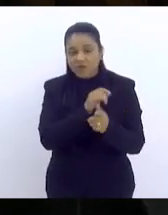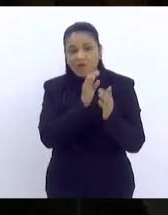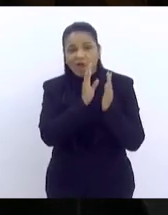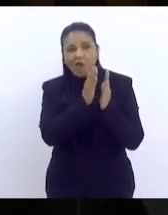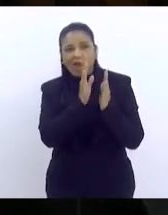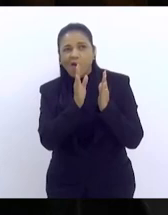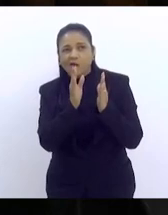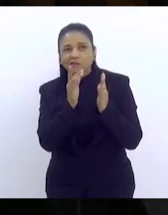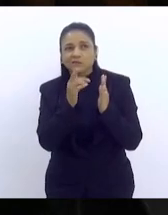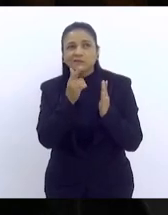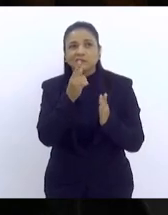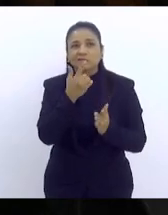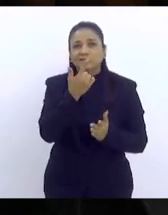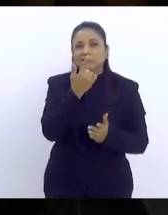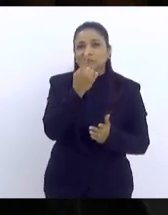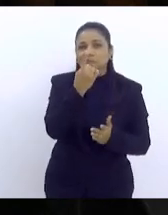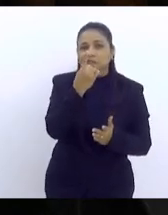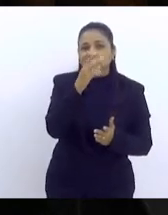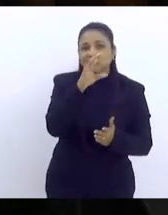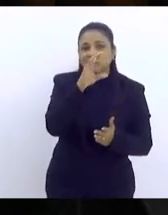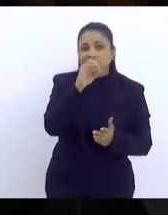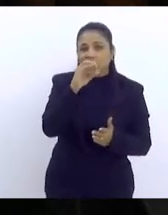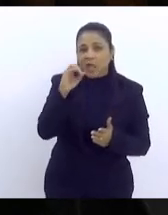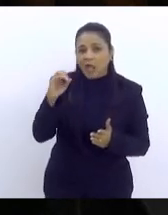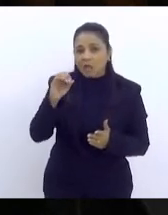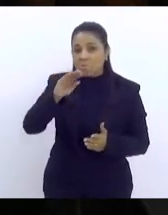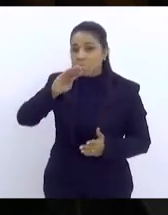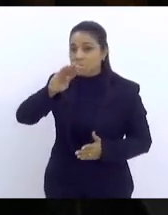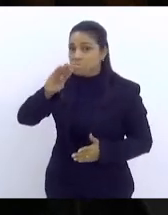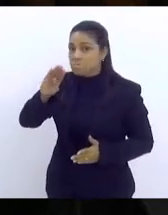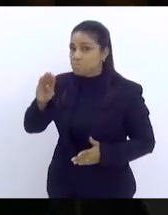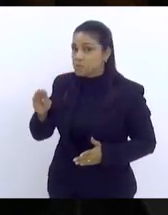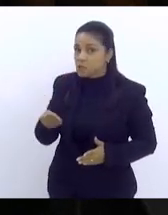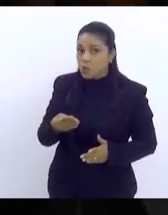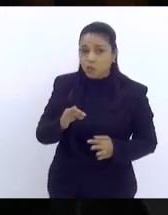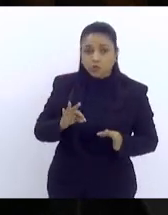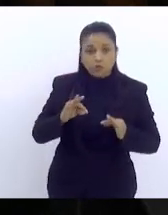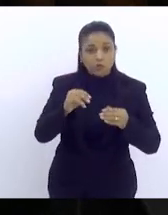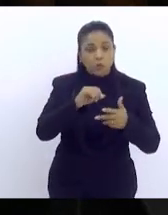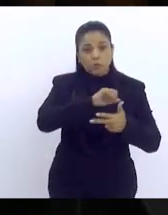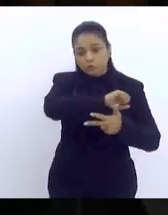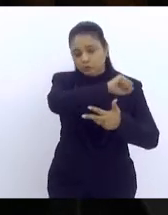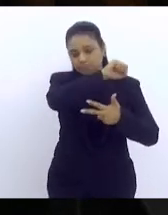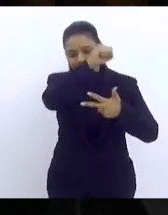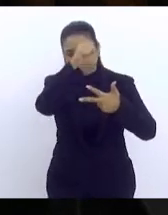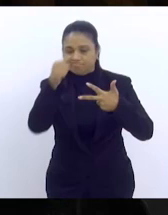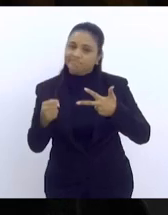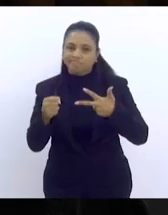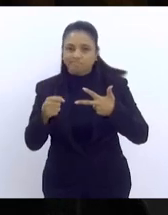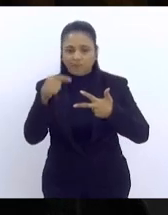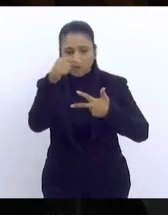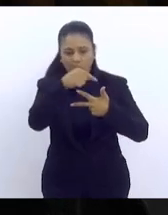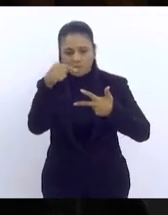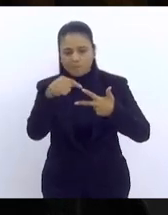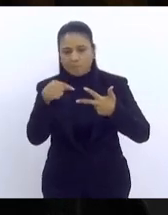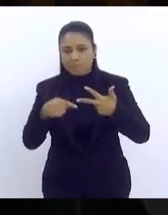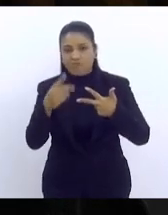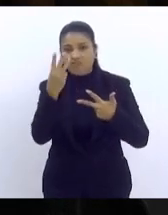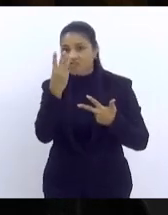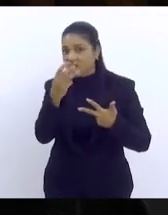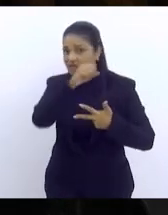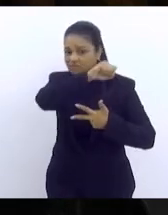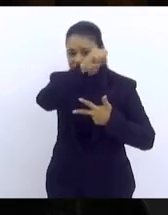de 100 bilhões de reais de todos os poderes uma perda de